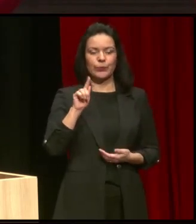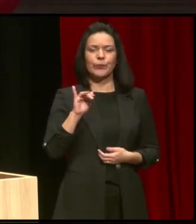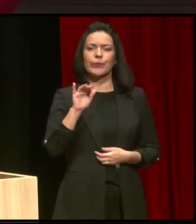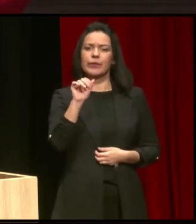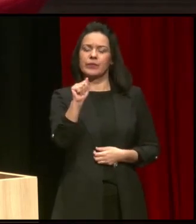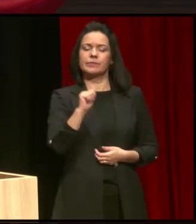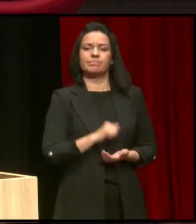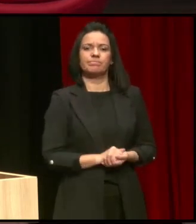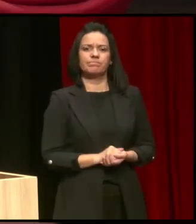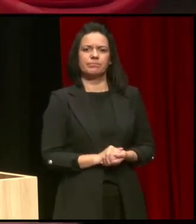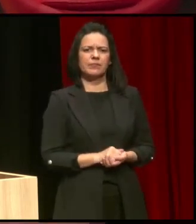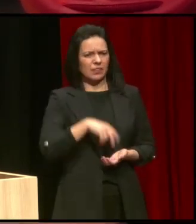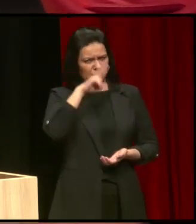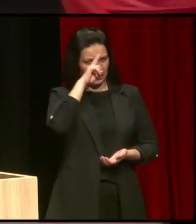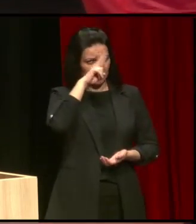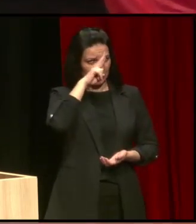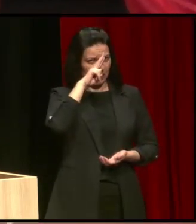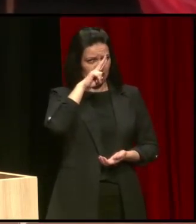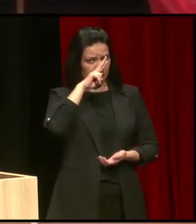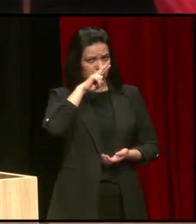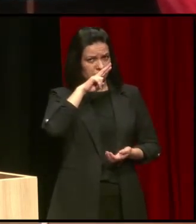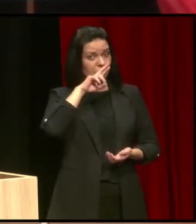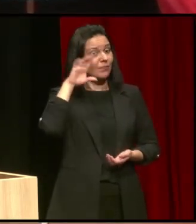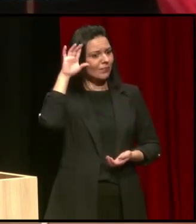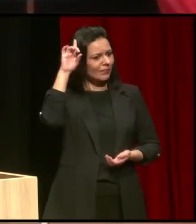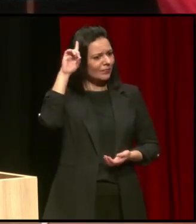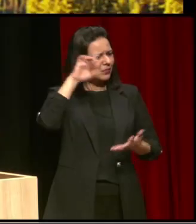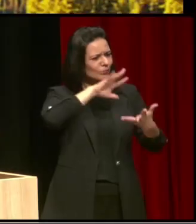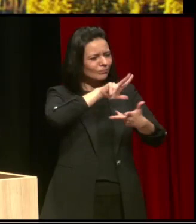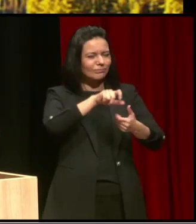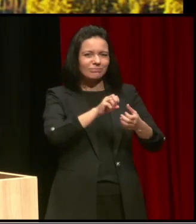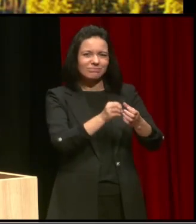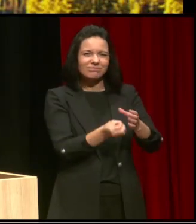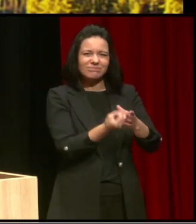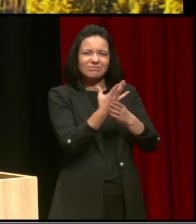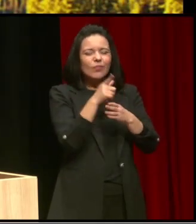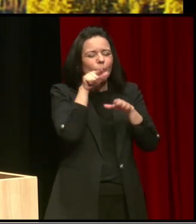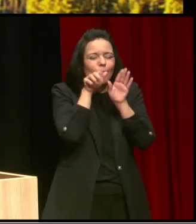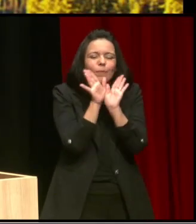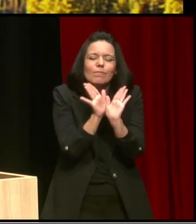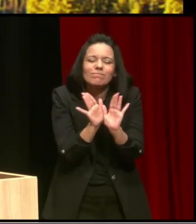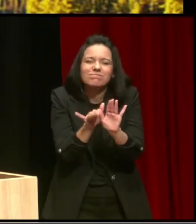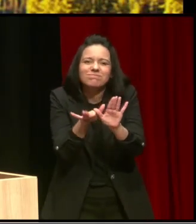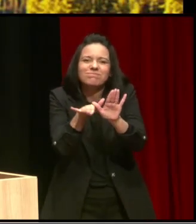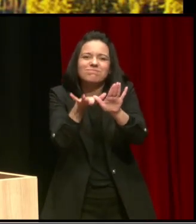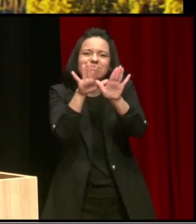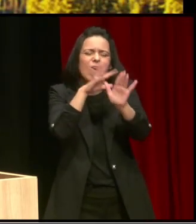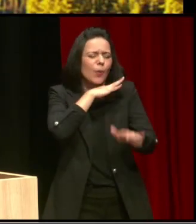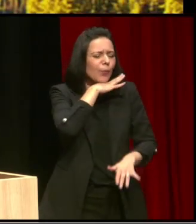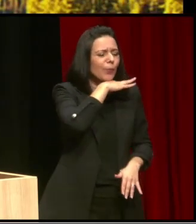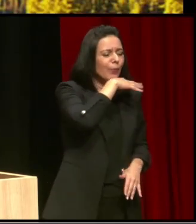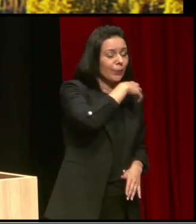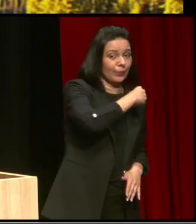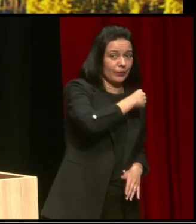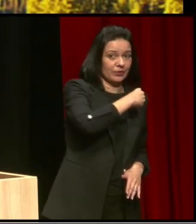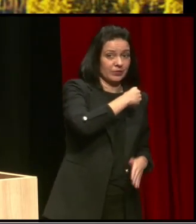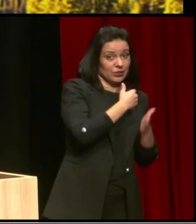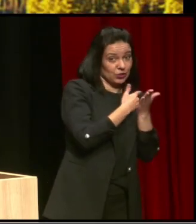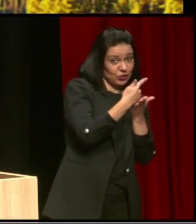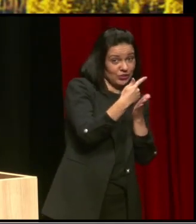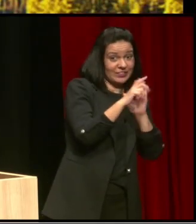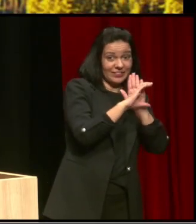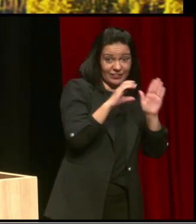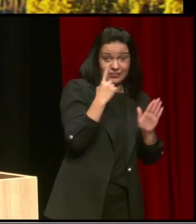que aconteceu com a criação de Deus, gente? Pensa que coisa linda, né? Os animais, tudo que Deus criou, até o capítulo 3 de Gênesis, uma